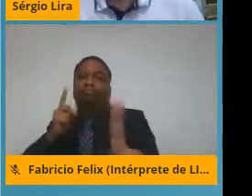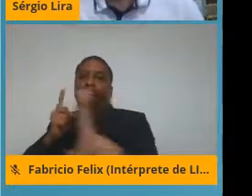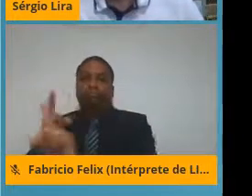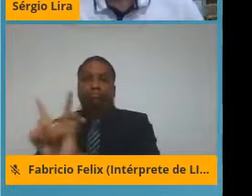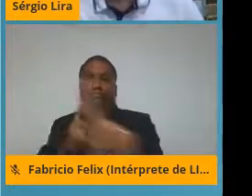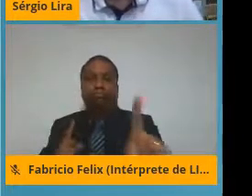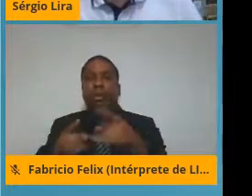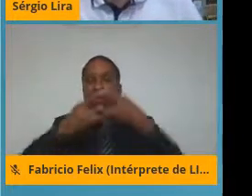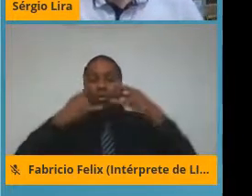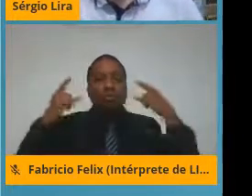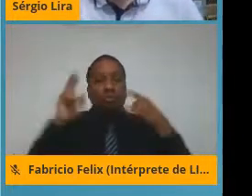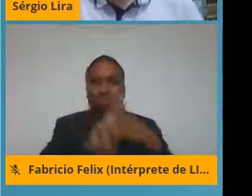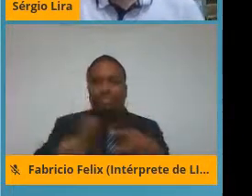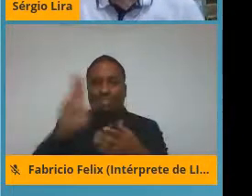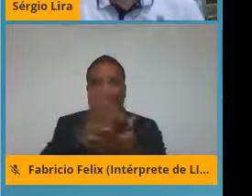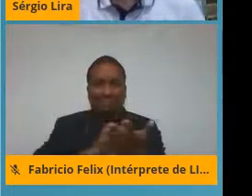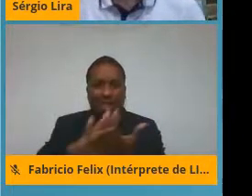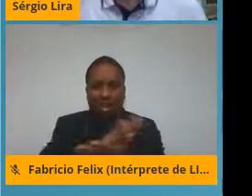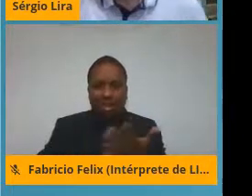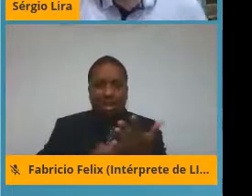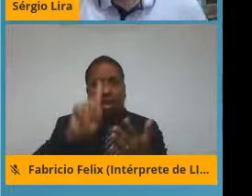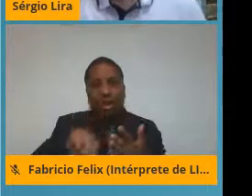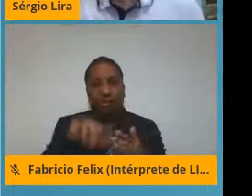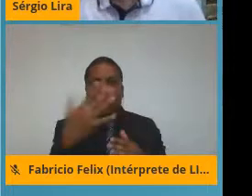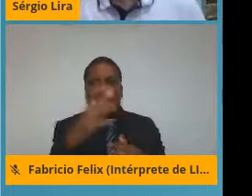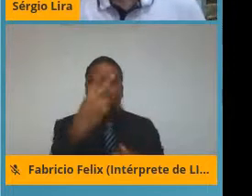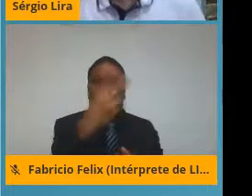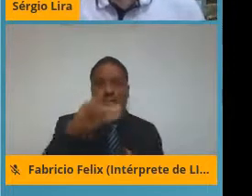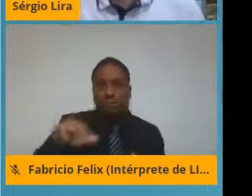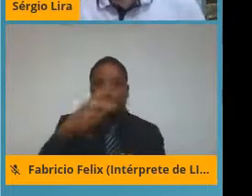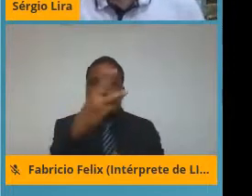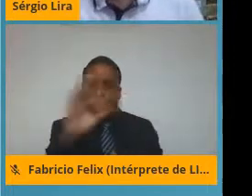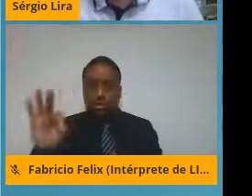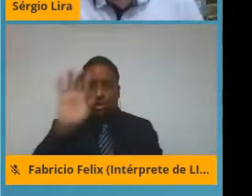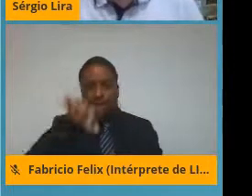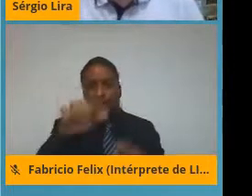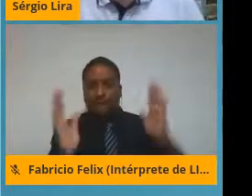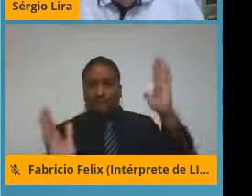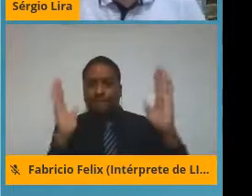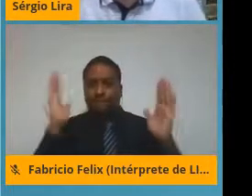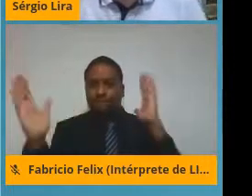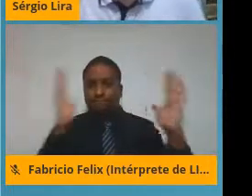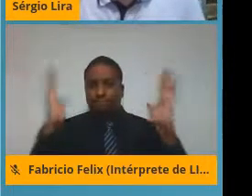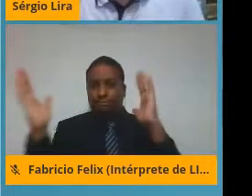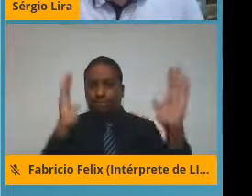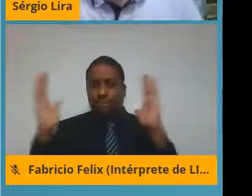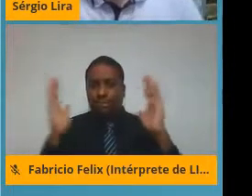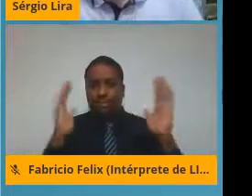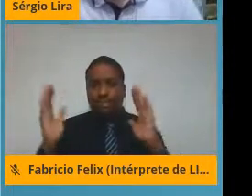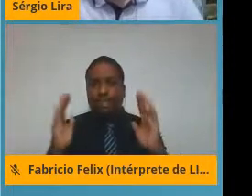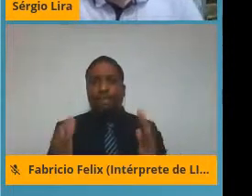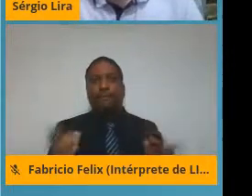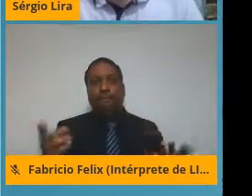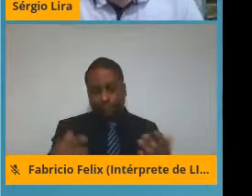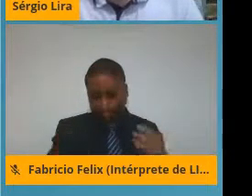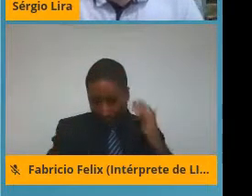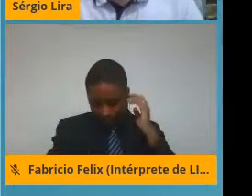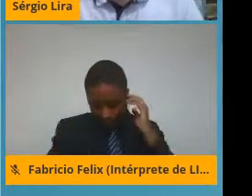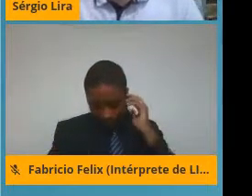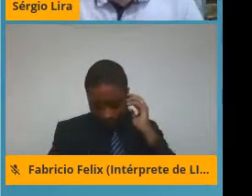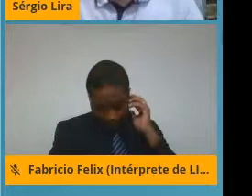máscara, sem nada. Isso é mais ou menos 2,5, 3, isso é uma medida média, quer dizer que a cada